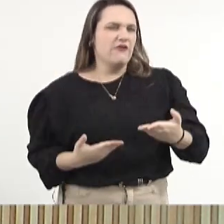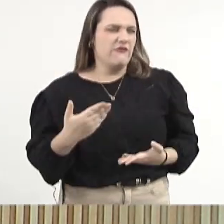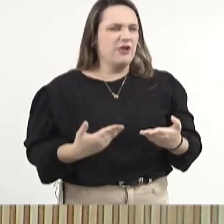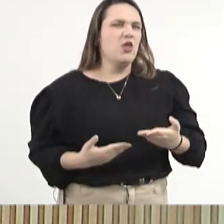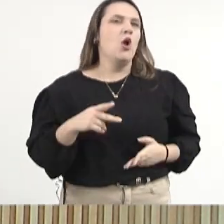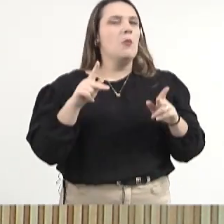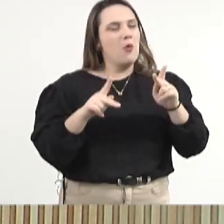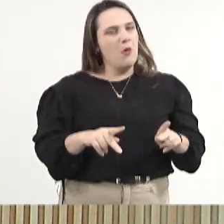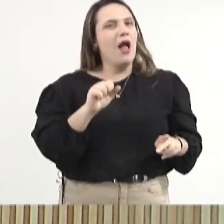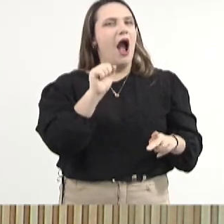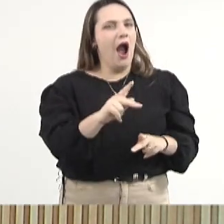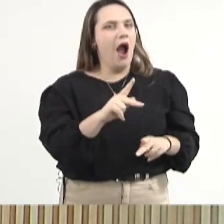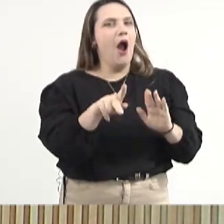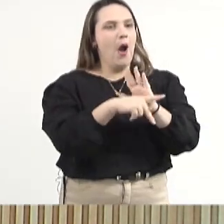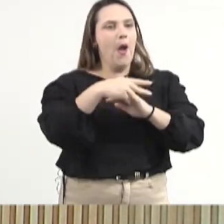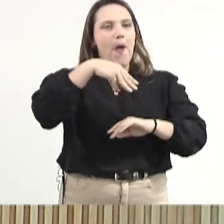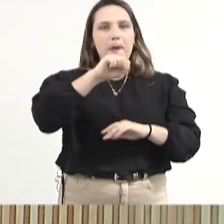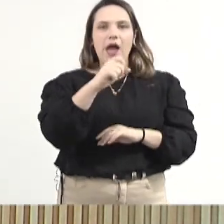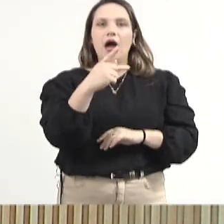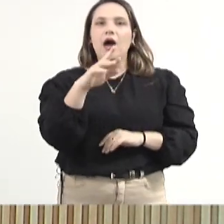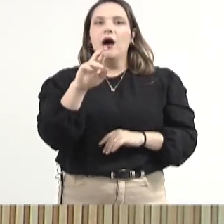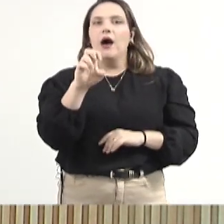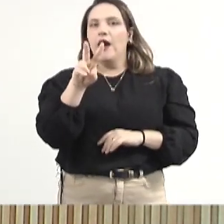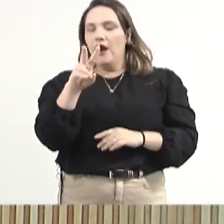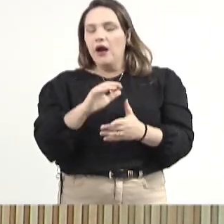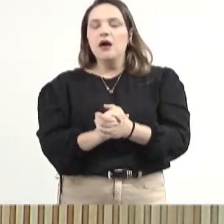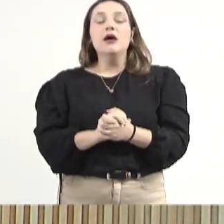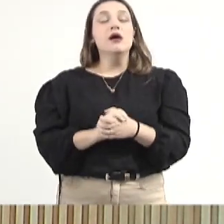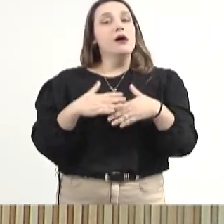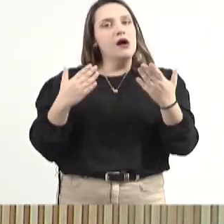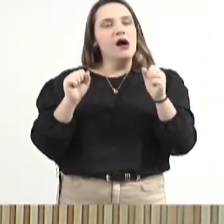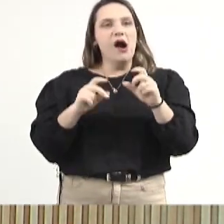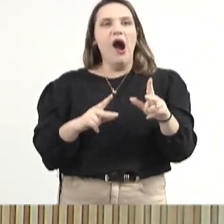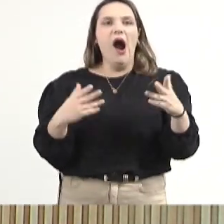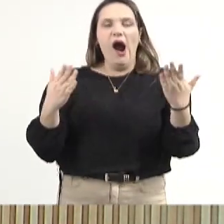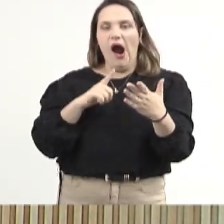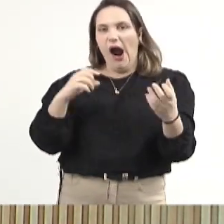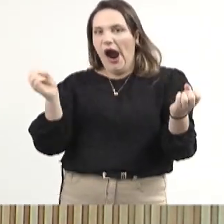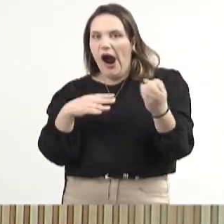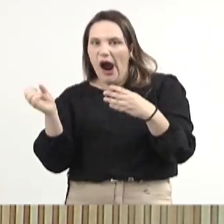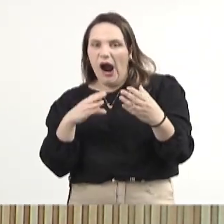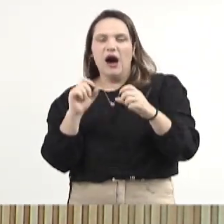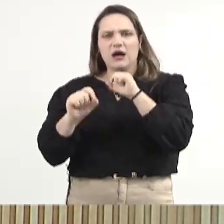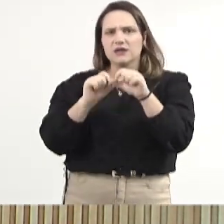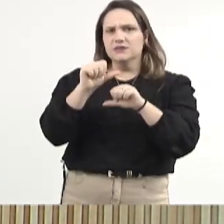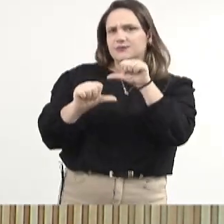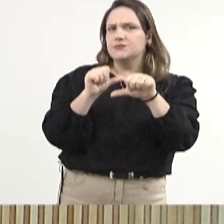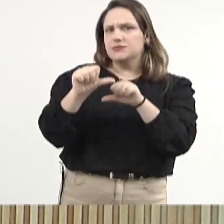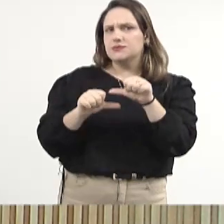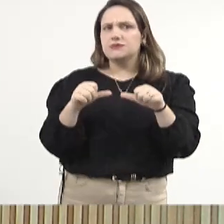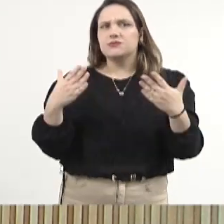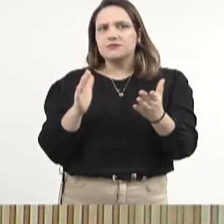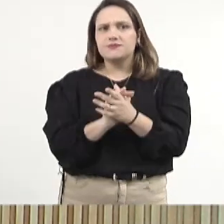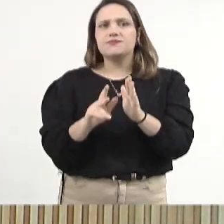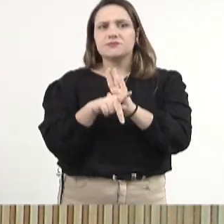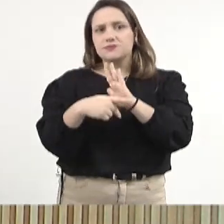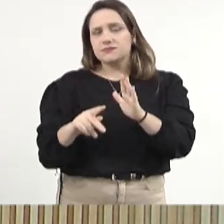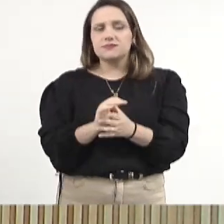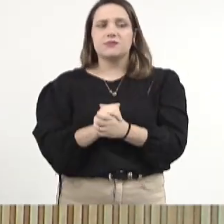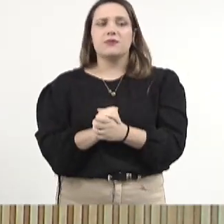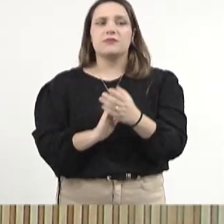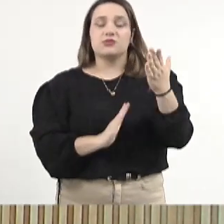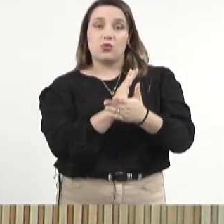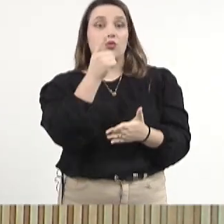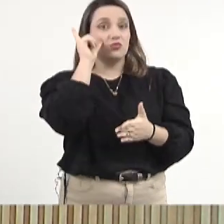estaduais aposentados pelo MS-Prev. Como eu disse, então, a gente tem aqui na próxima tela as novidades, então, o que mudou com relação ao que foi aprovado